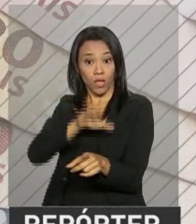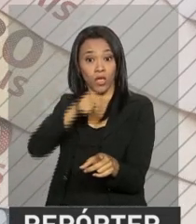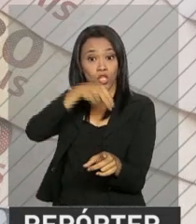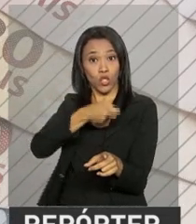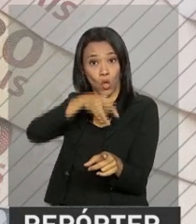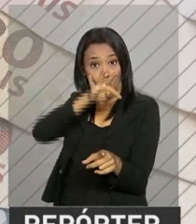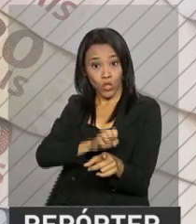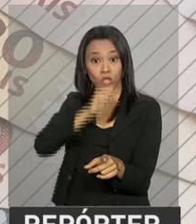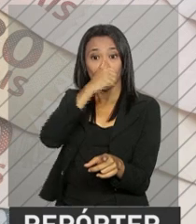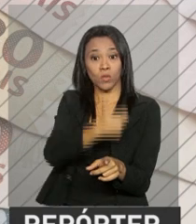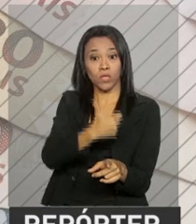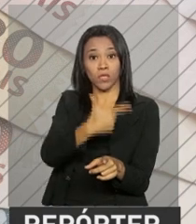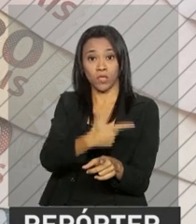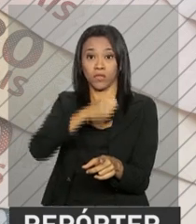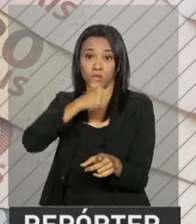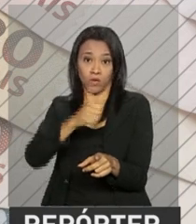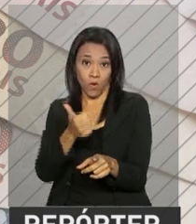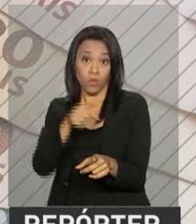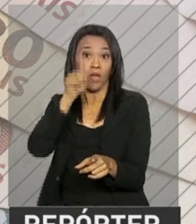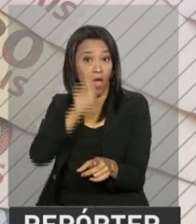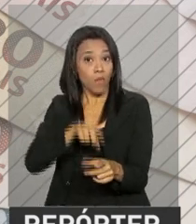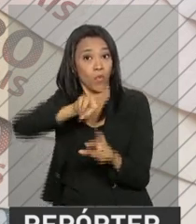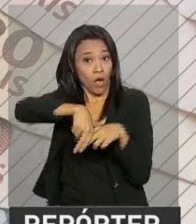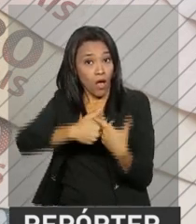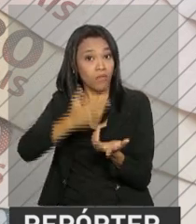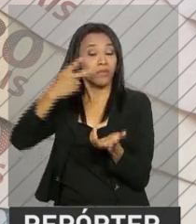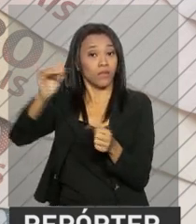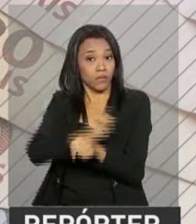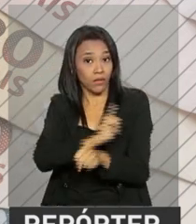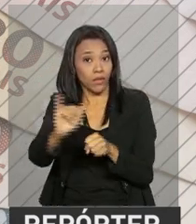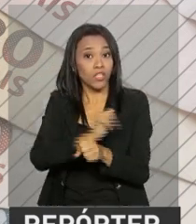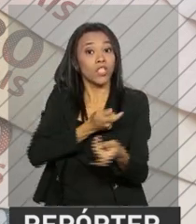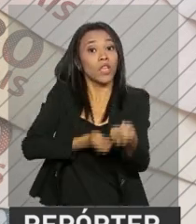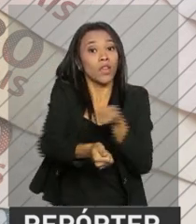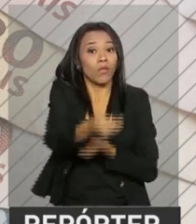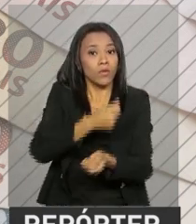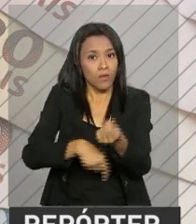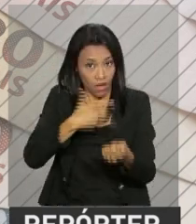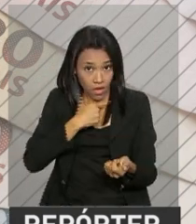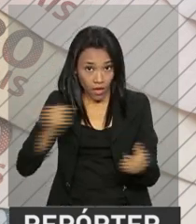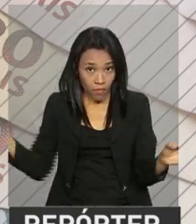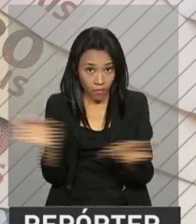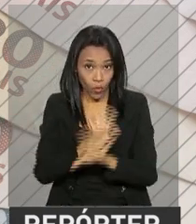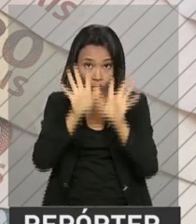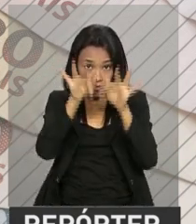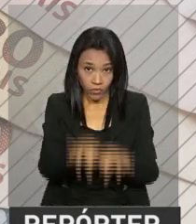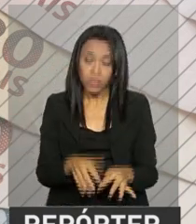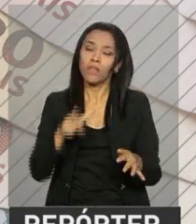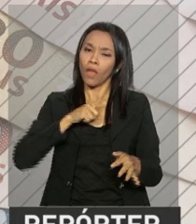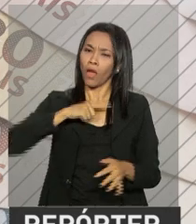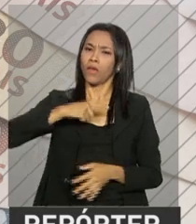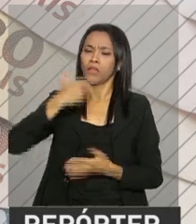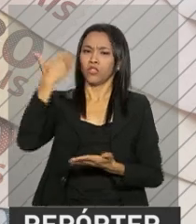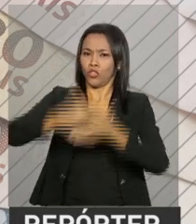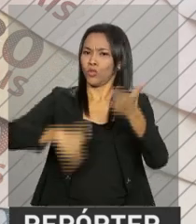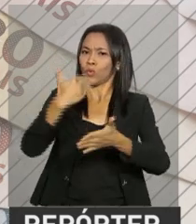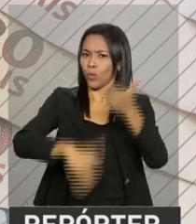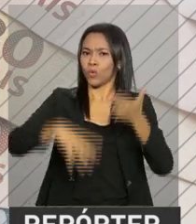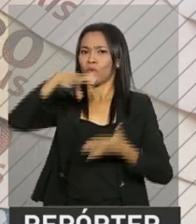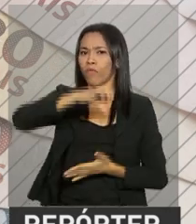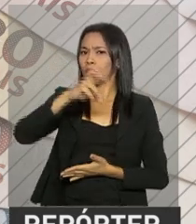Norte, beneficiada pela primeira vez com a medida. E quem quiser quitar as dívidas pode contar com descontos de até